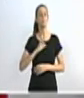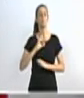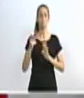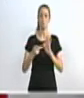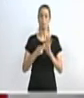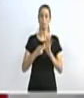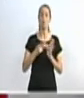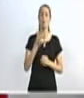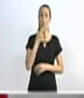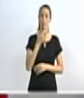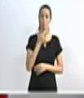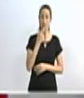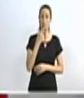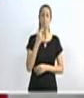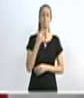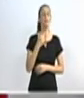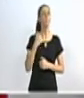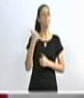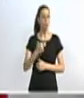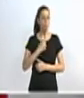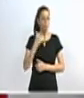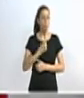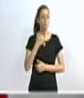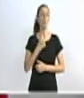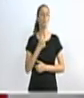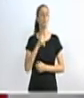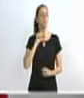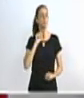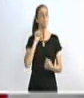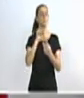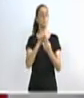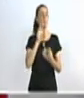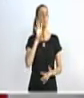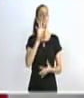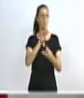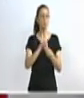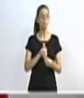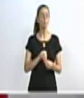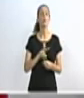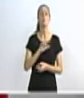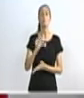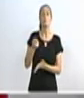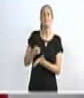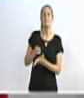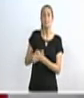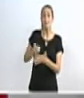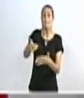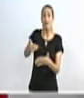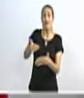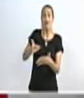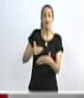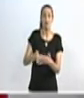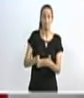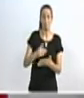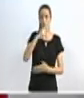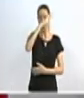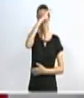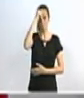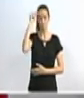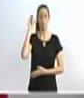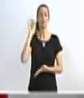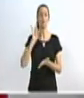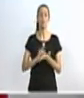César Sim, falou, e ter valido a pena, ter sido objetivo, vamos exigir prazo para que a Prefeitura possa encerrar os